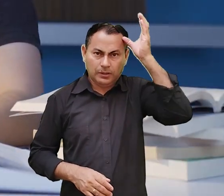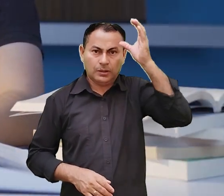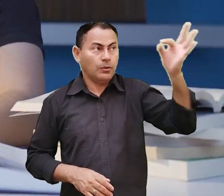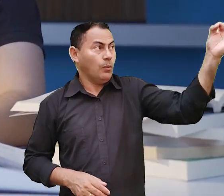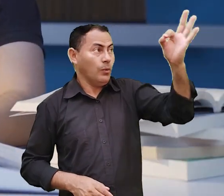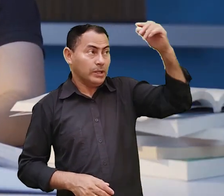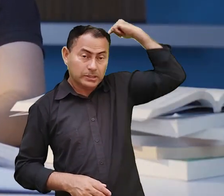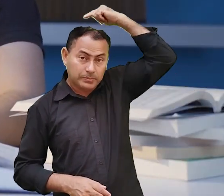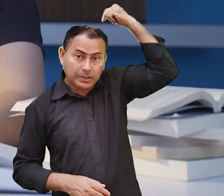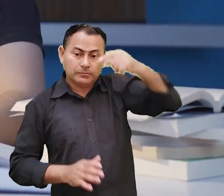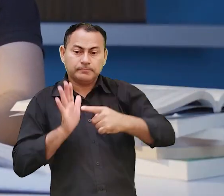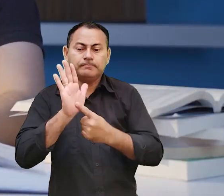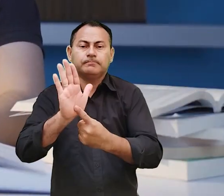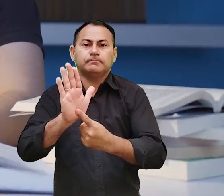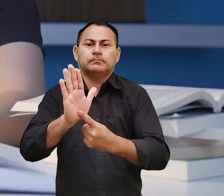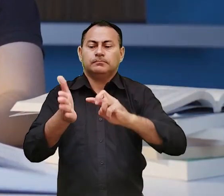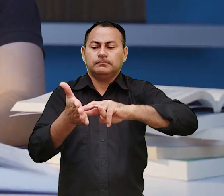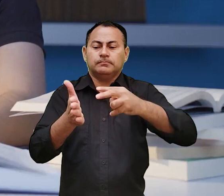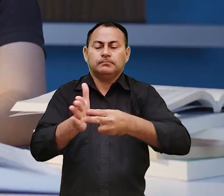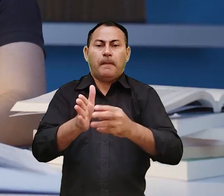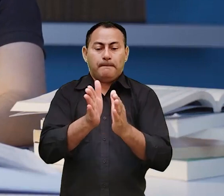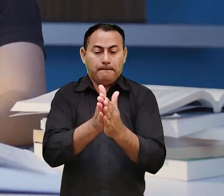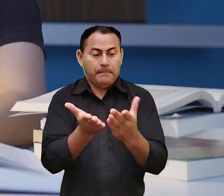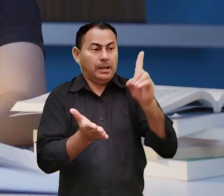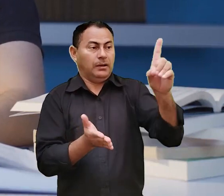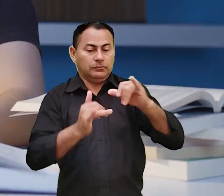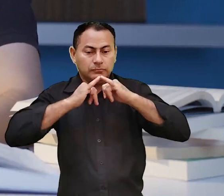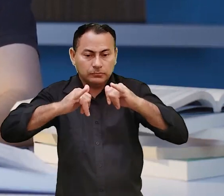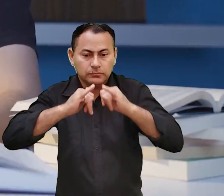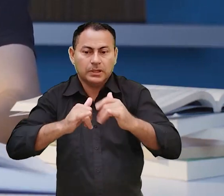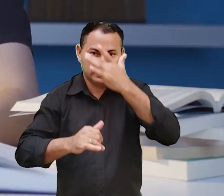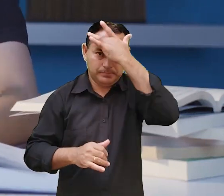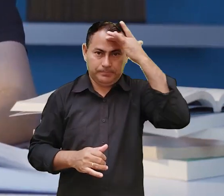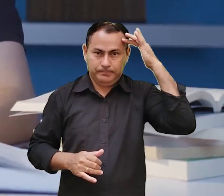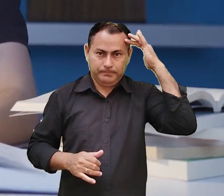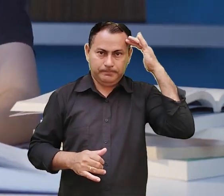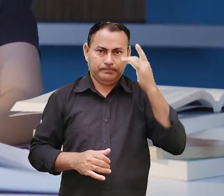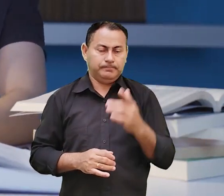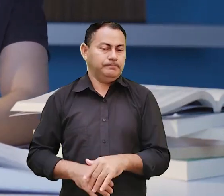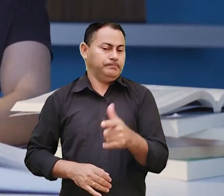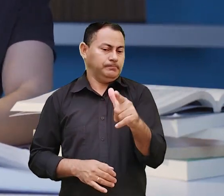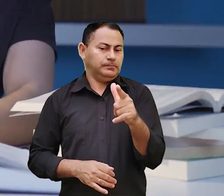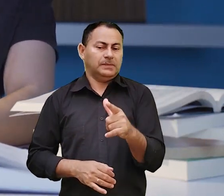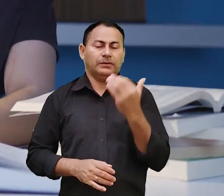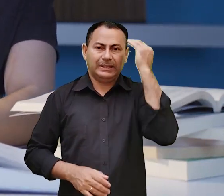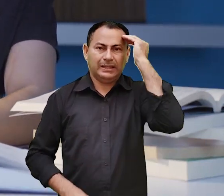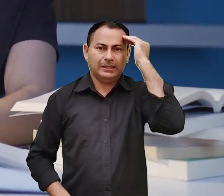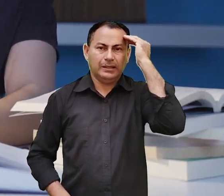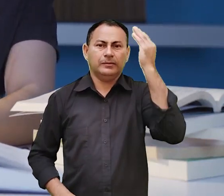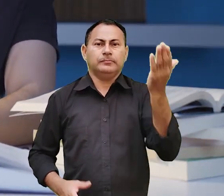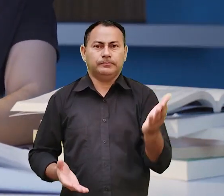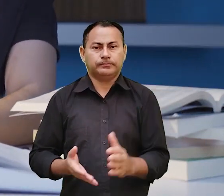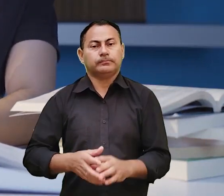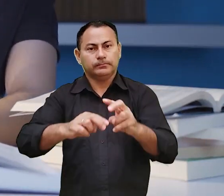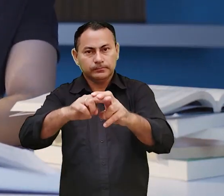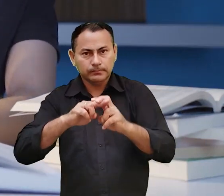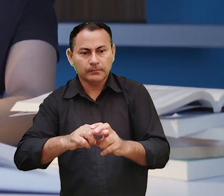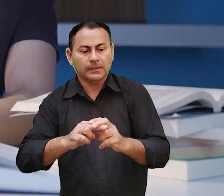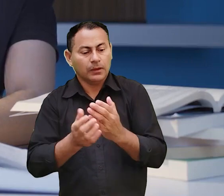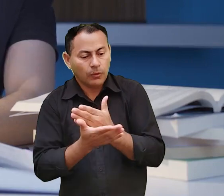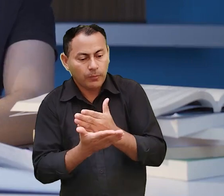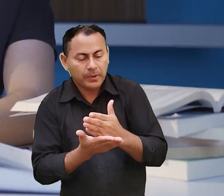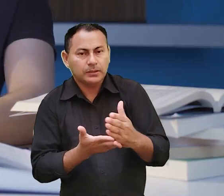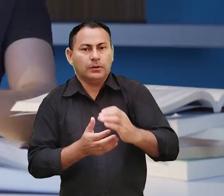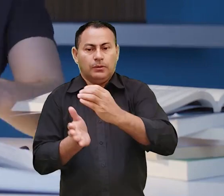Espírito Santo não revelasse o significado da palavra quando ela fosse pregada às pessoas, elas não iriam entender. Foi por isso